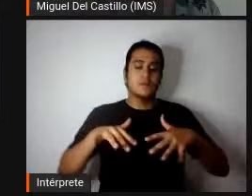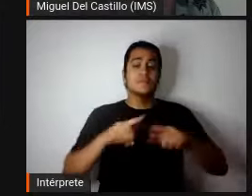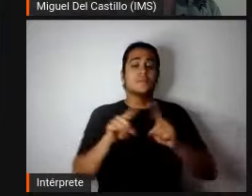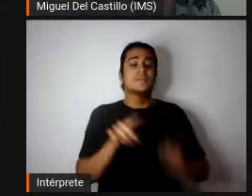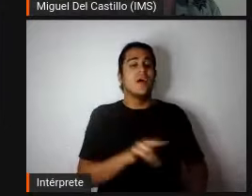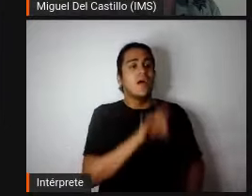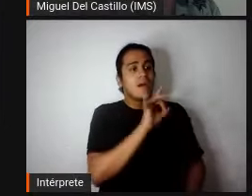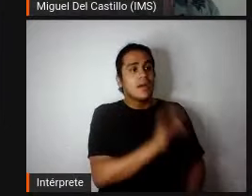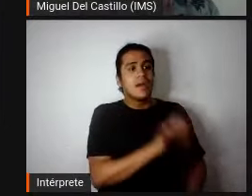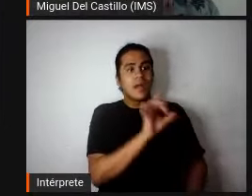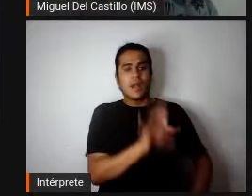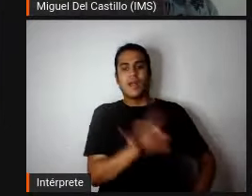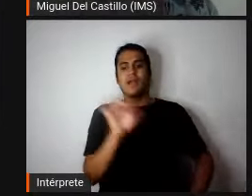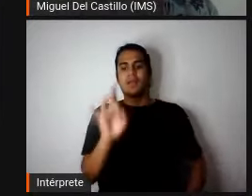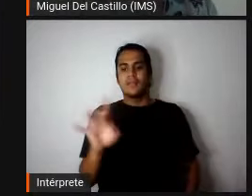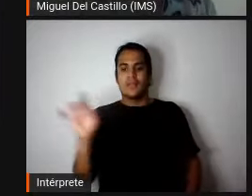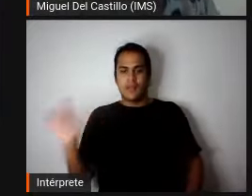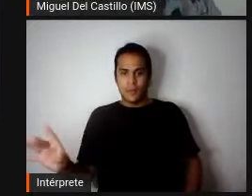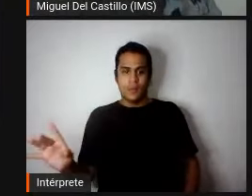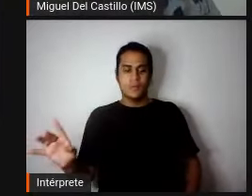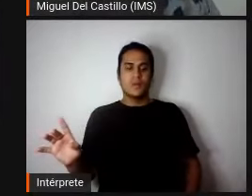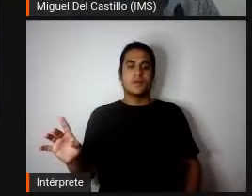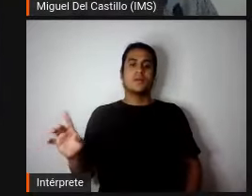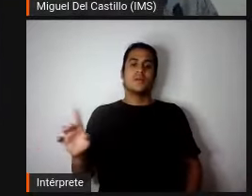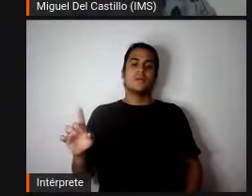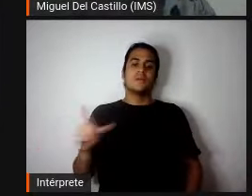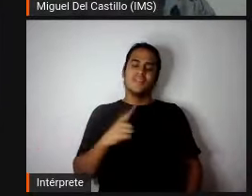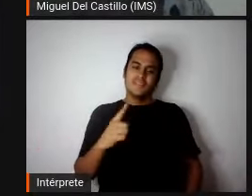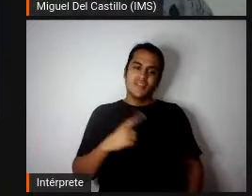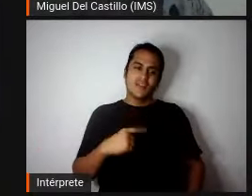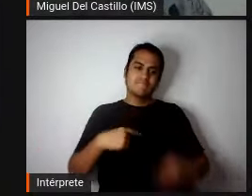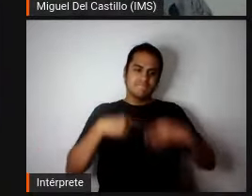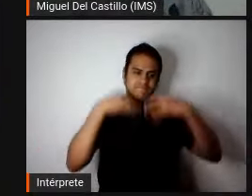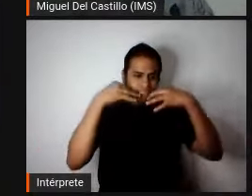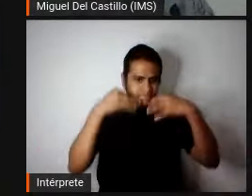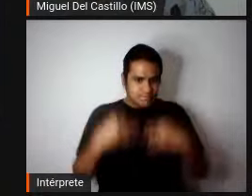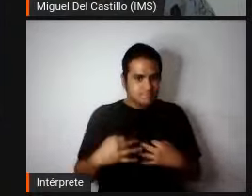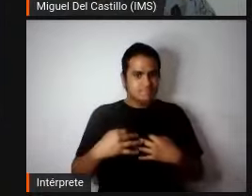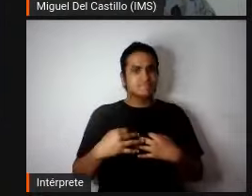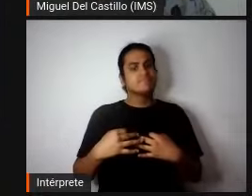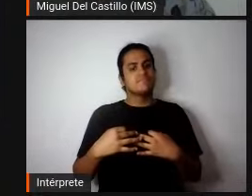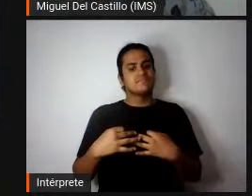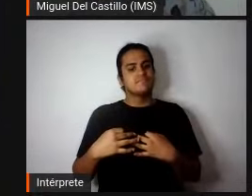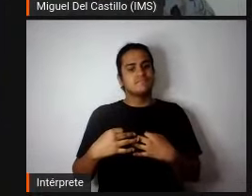um dessas é feito exatamente